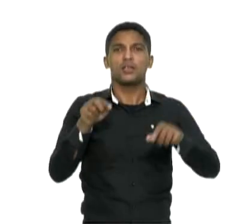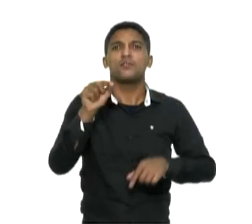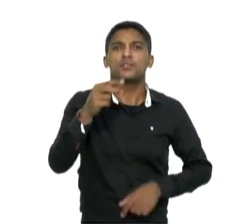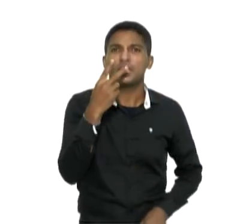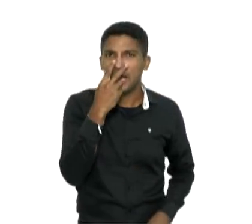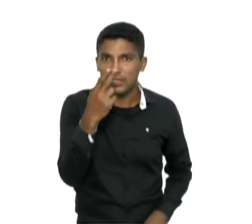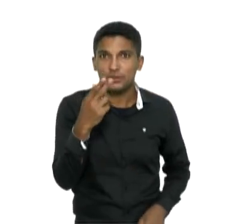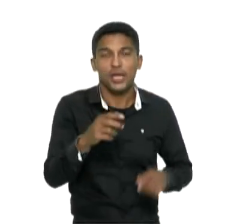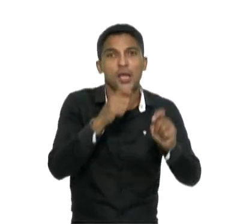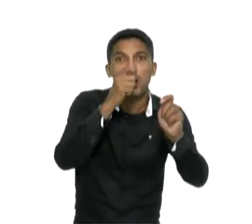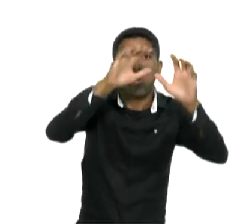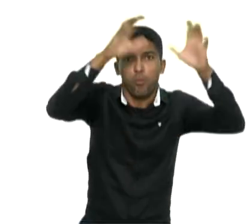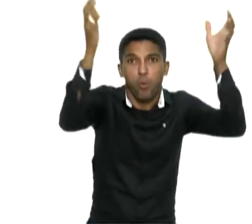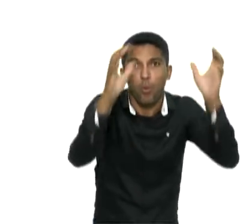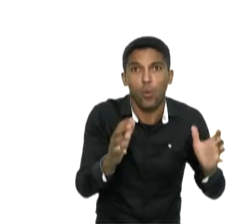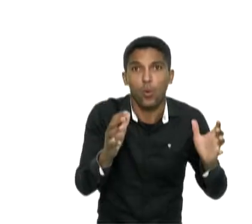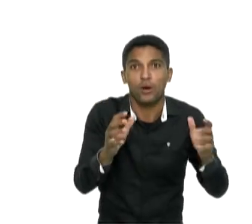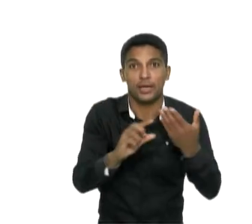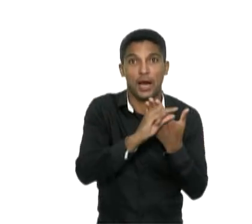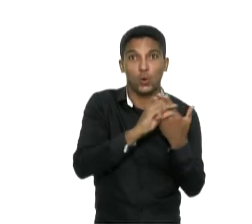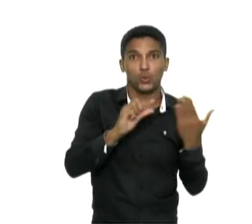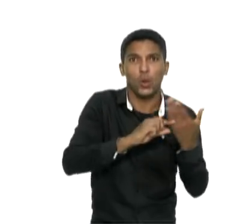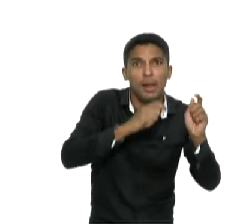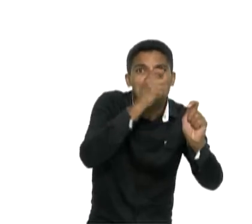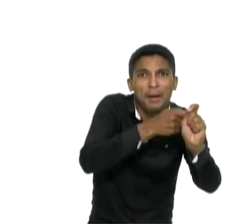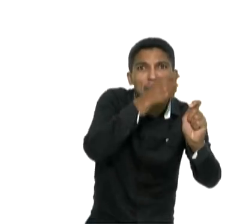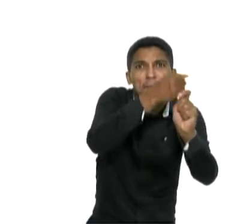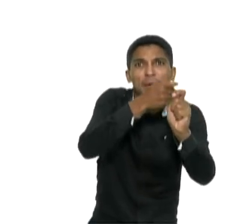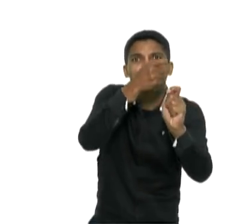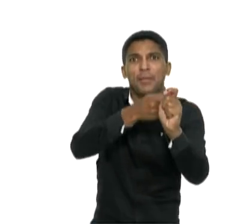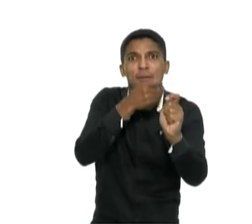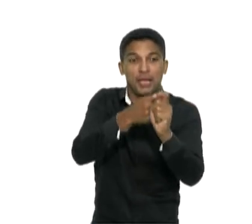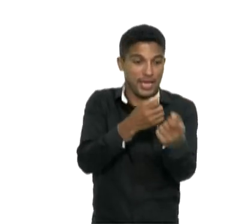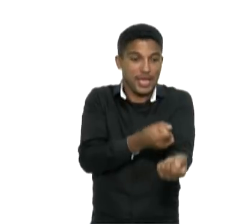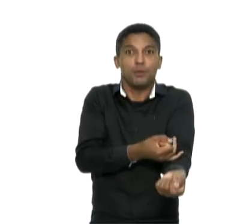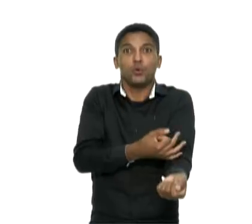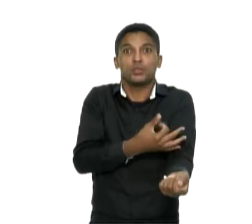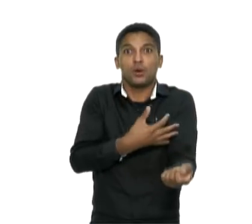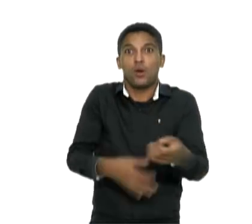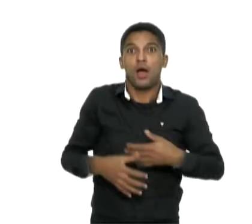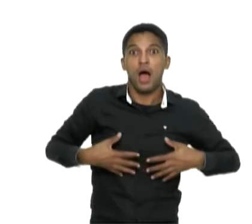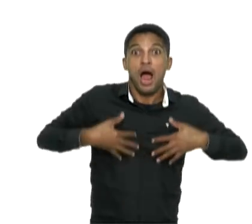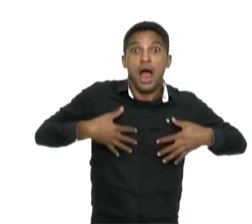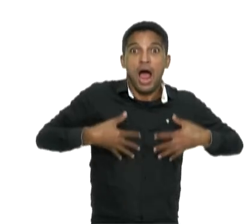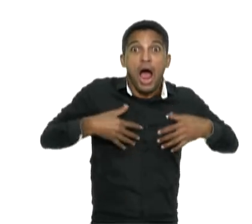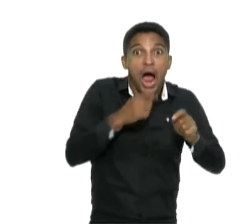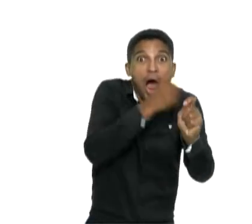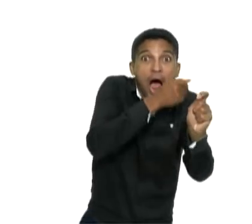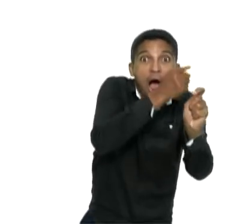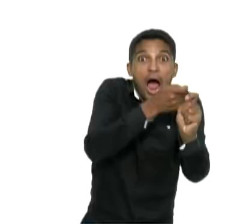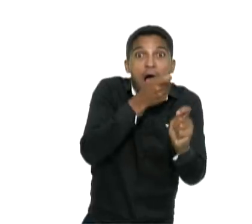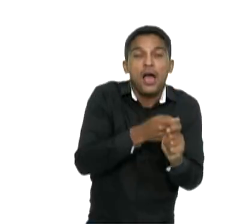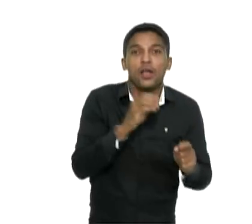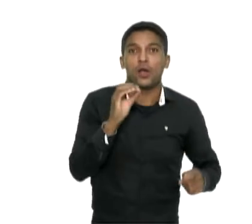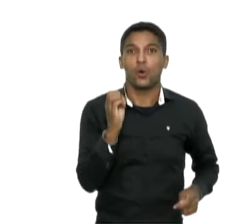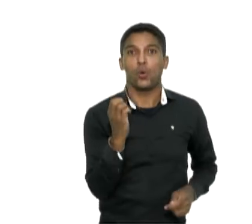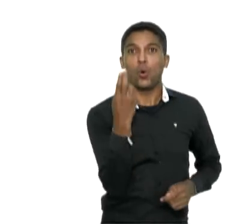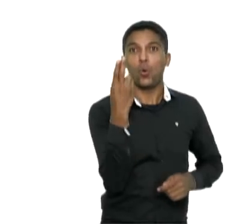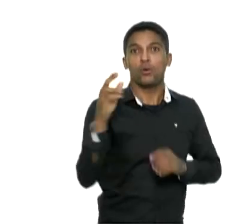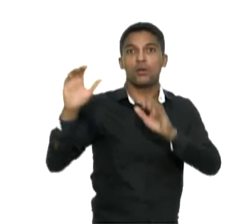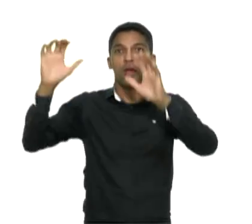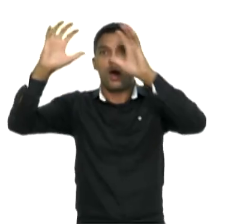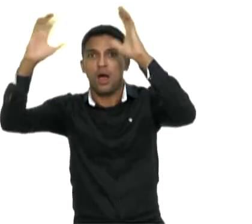emoção pode ser, ali tá bom, mas uma obra pode ser boa? E o contrário, em que o artista usou muito mais razão? Quais seriam